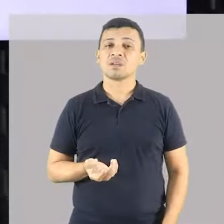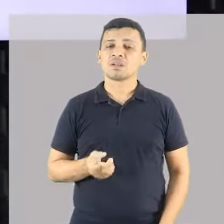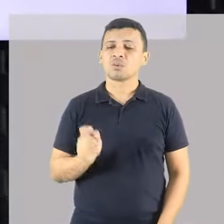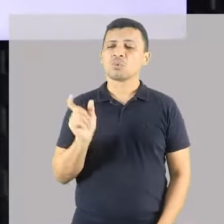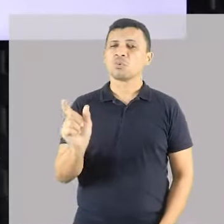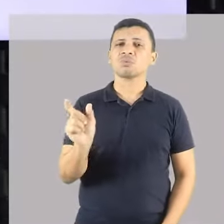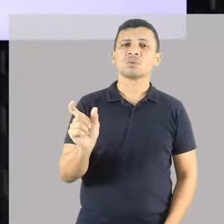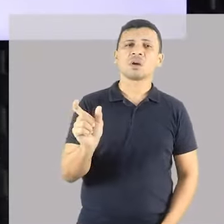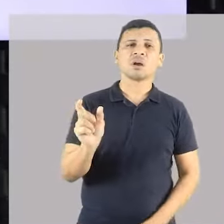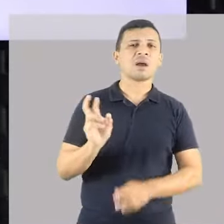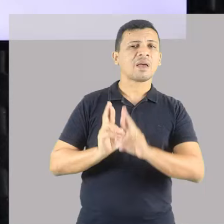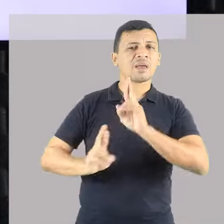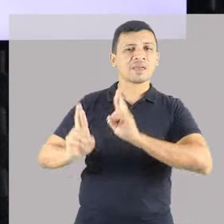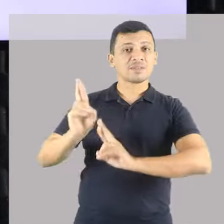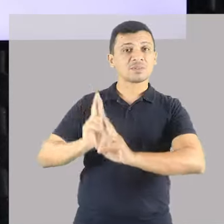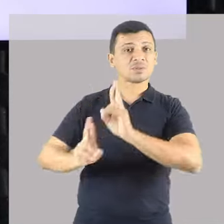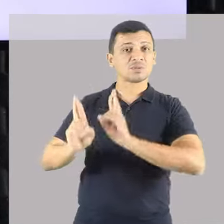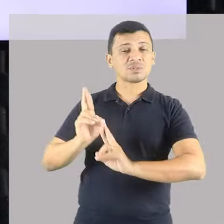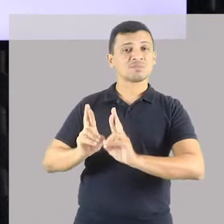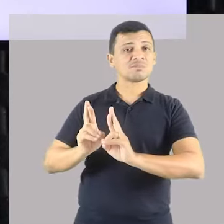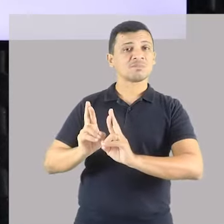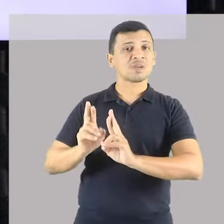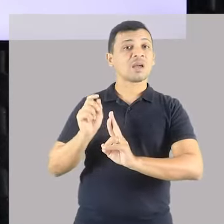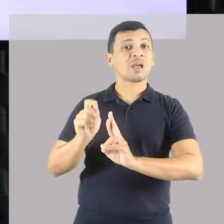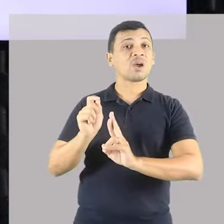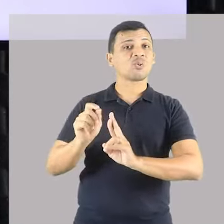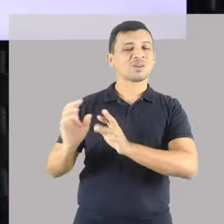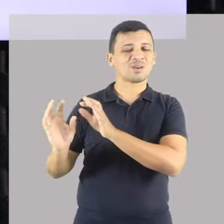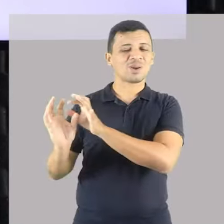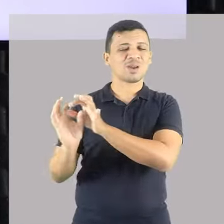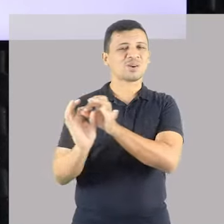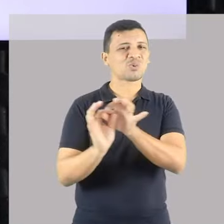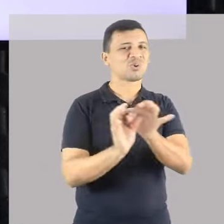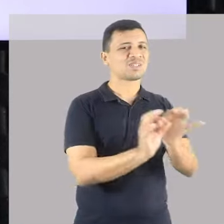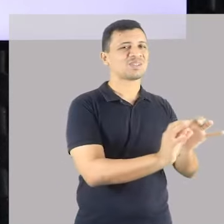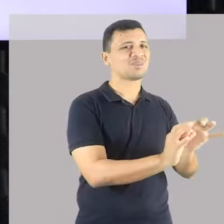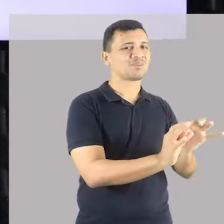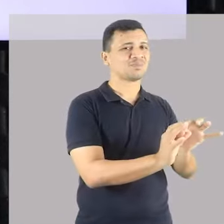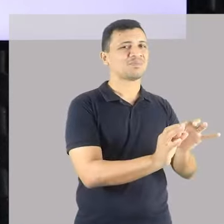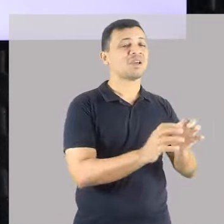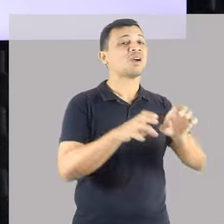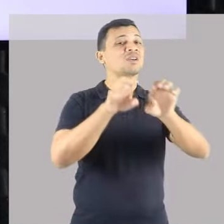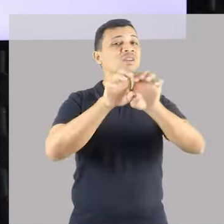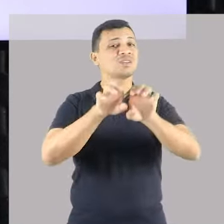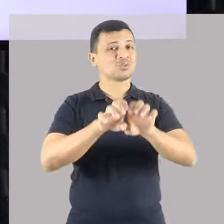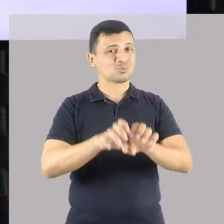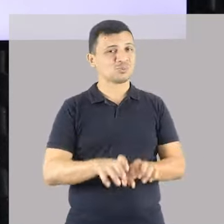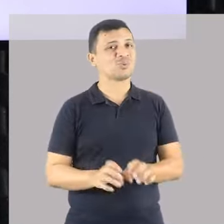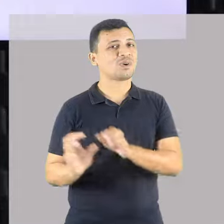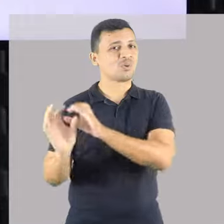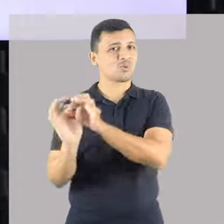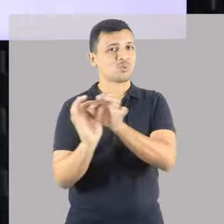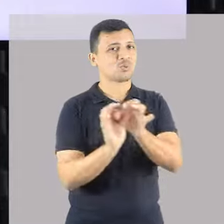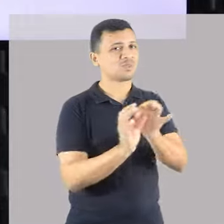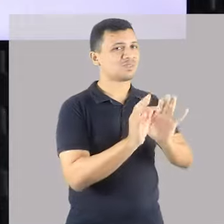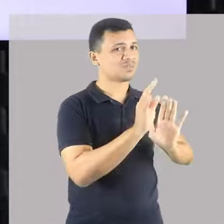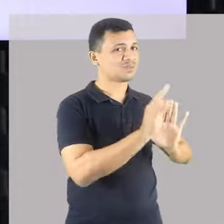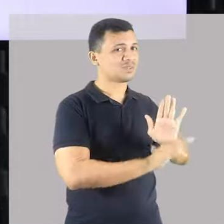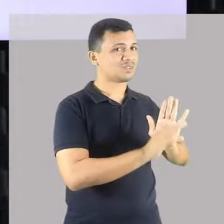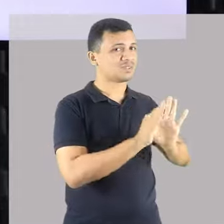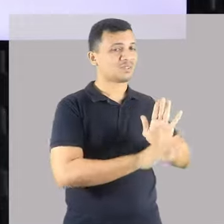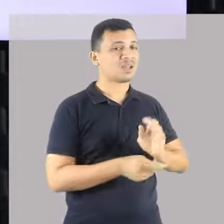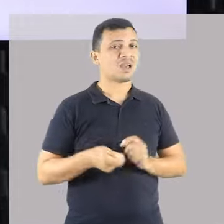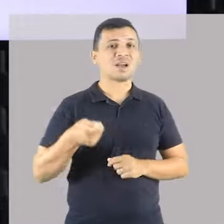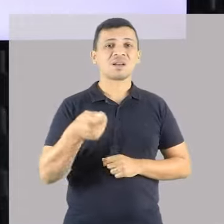estabelecendo relações ele já está falando da coesão ele tá falando da estrutura coesiva do texto que vai